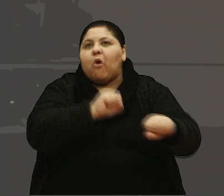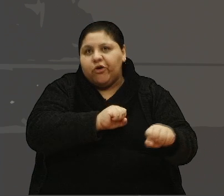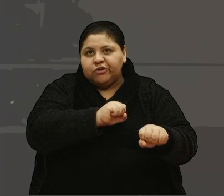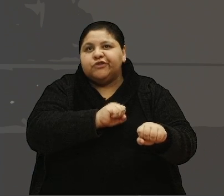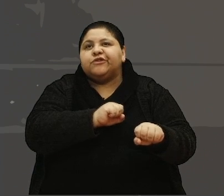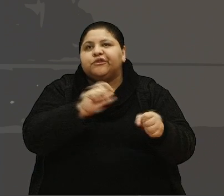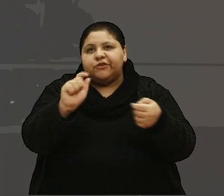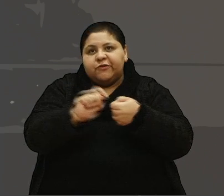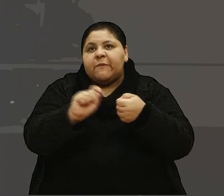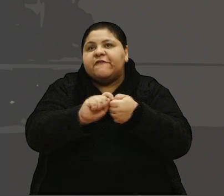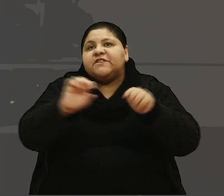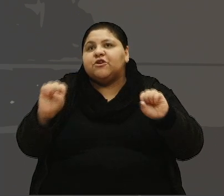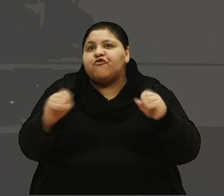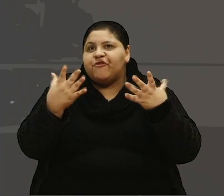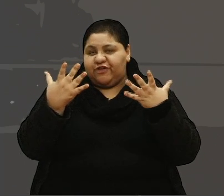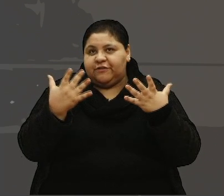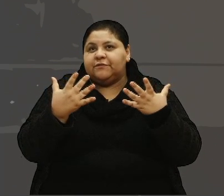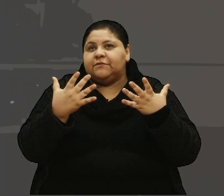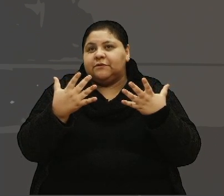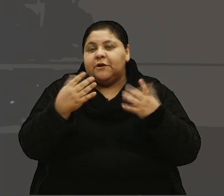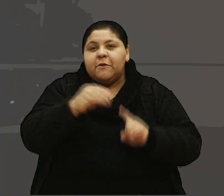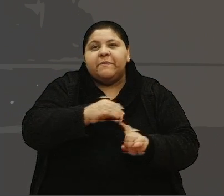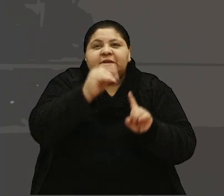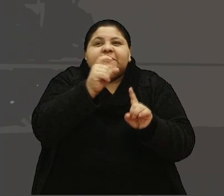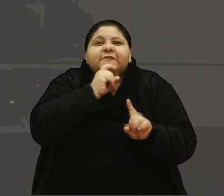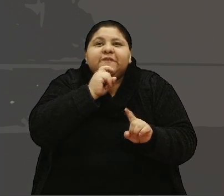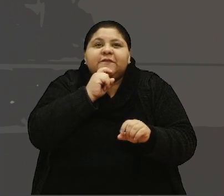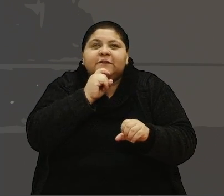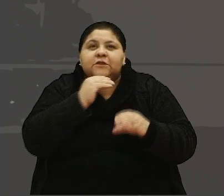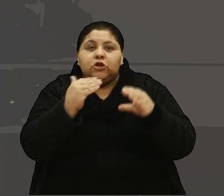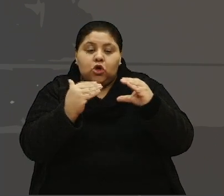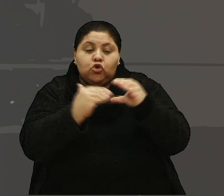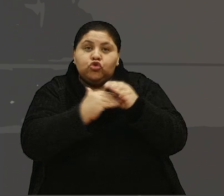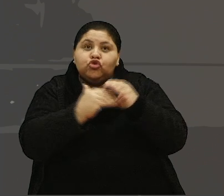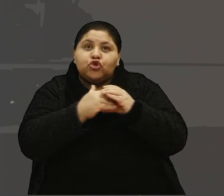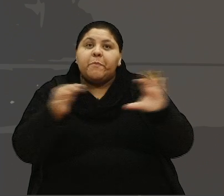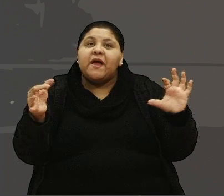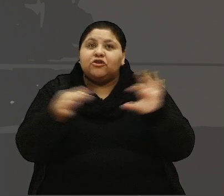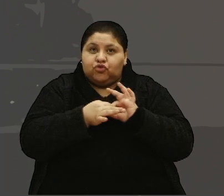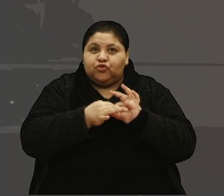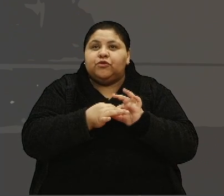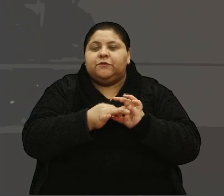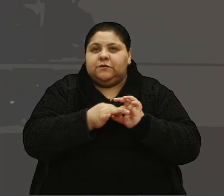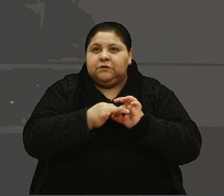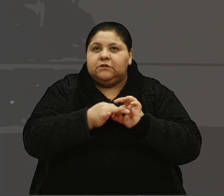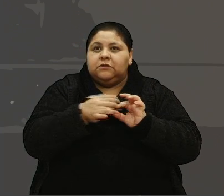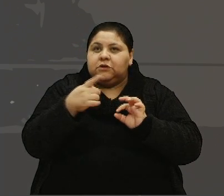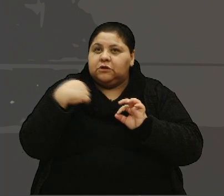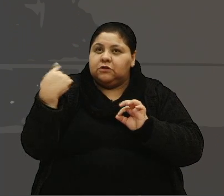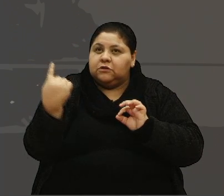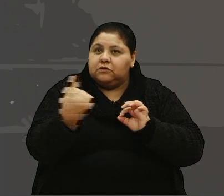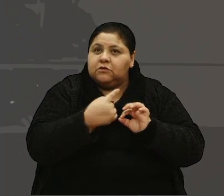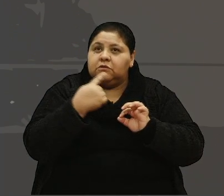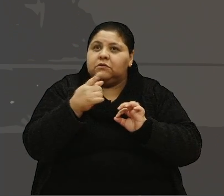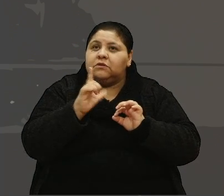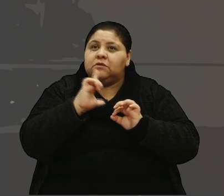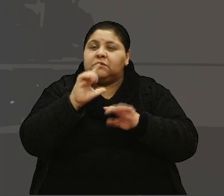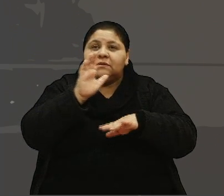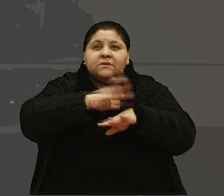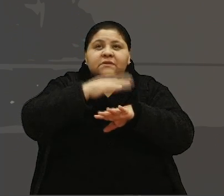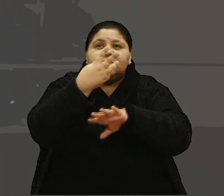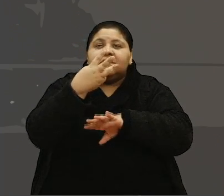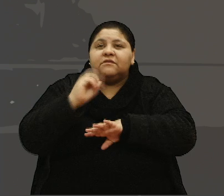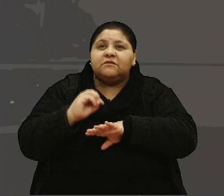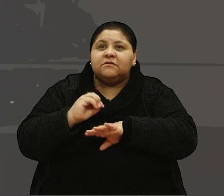para fazer um evento, principalmente no inverno. E o Shopping foi muito parceiro nisso. E nós vamos ter mais de